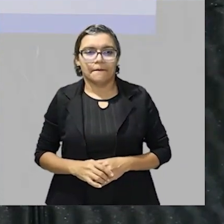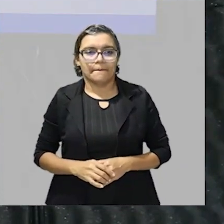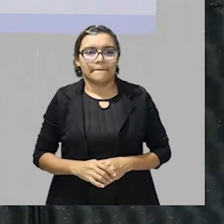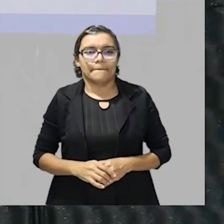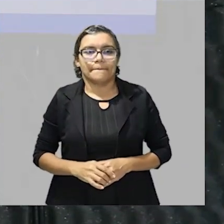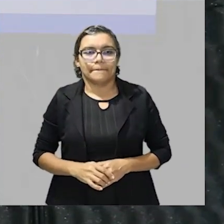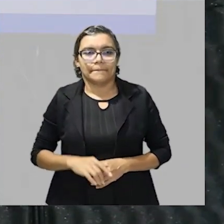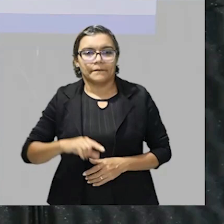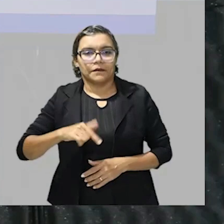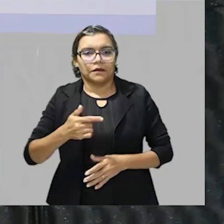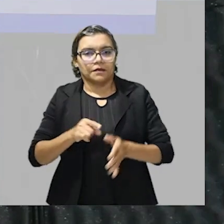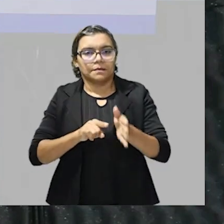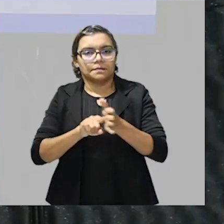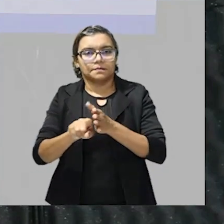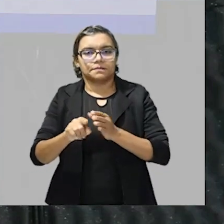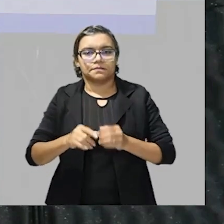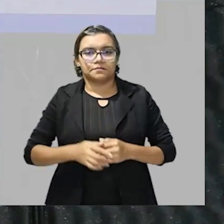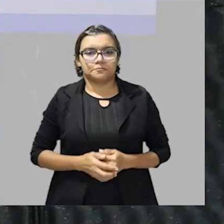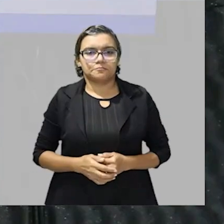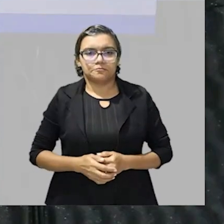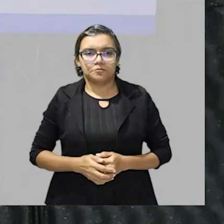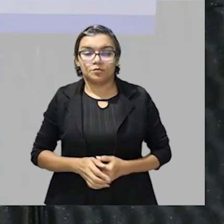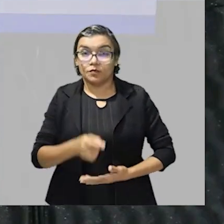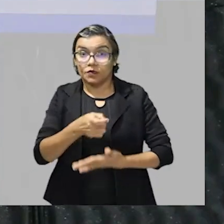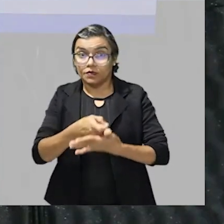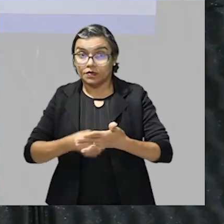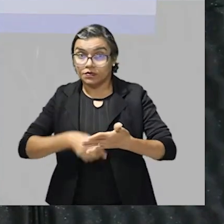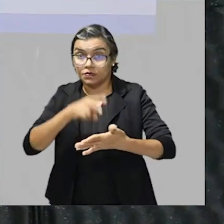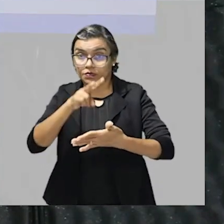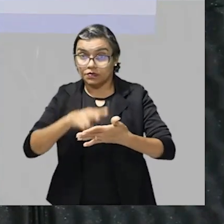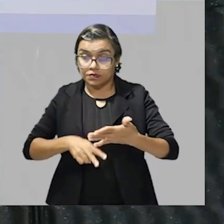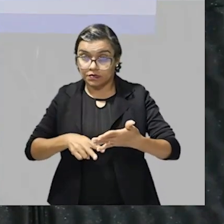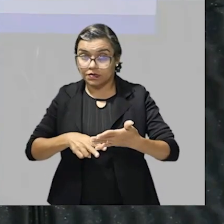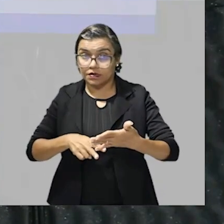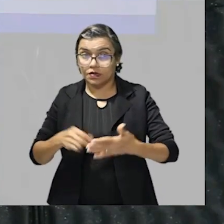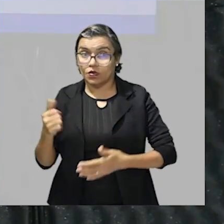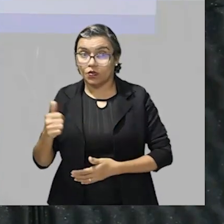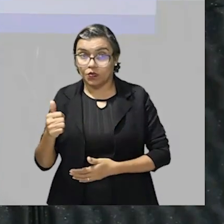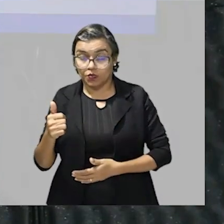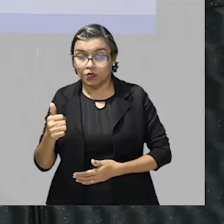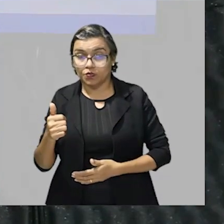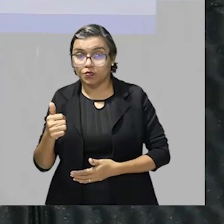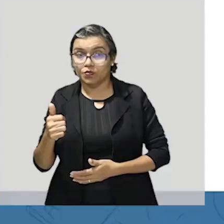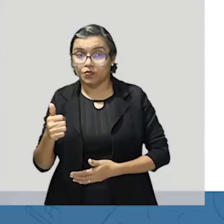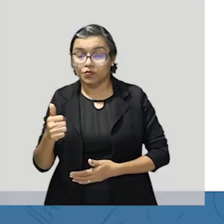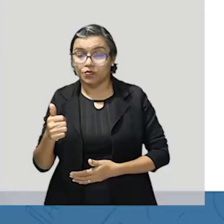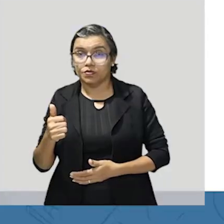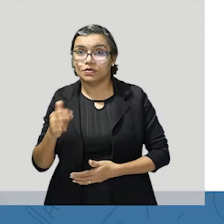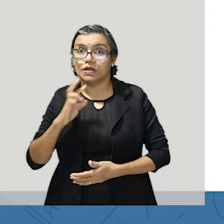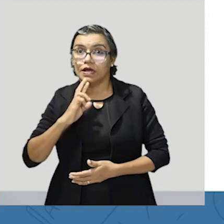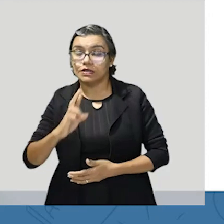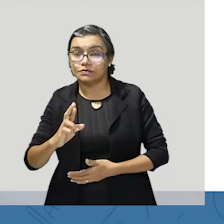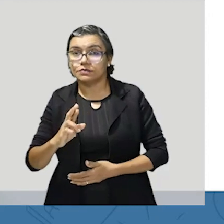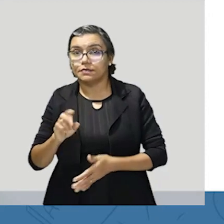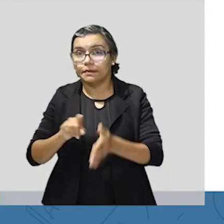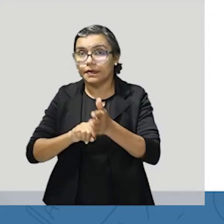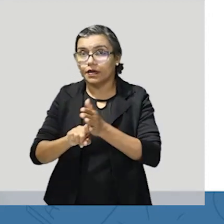mas uma questão Leia o texto 1 para responder as questões 2 a 4